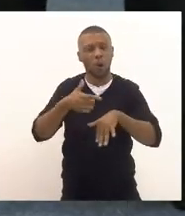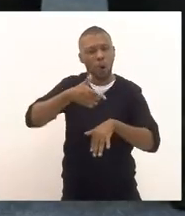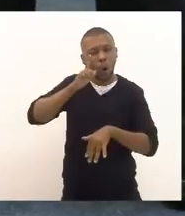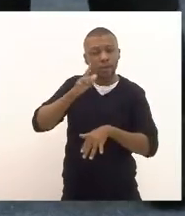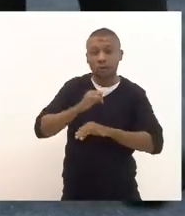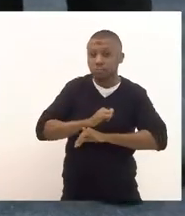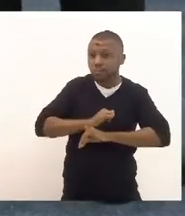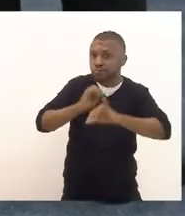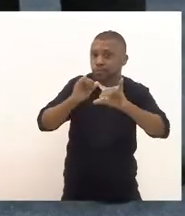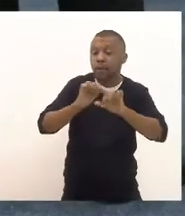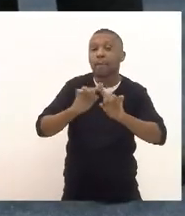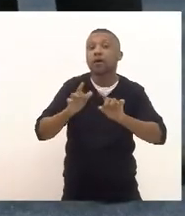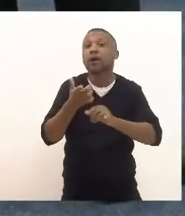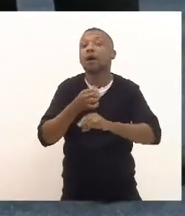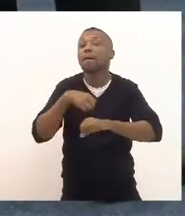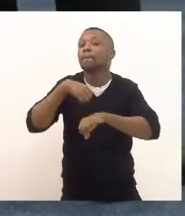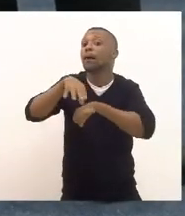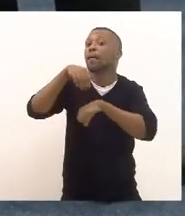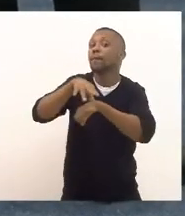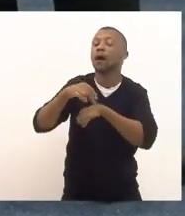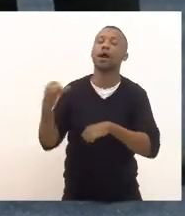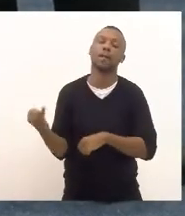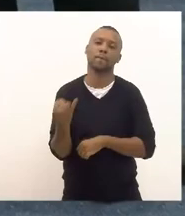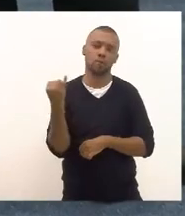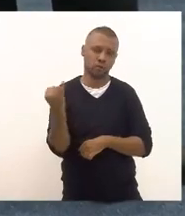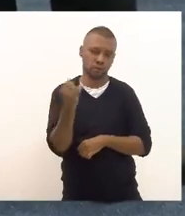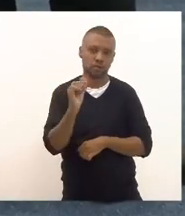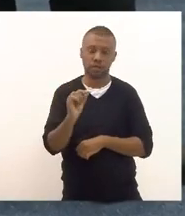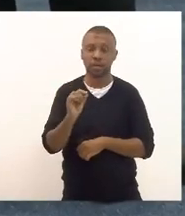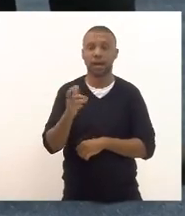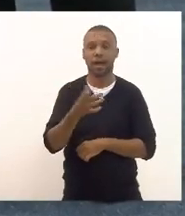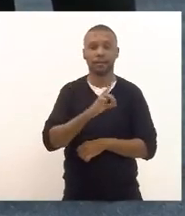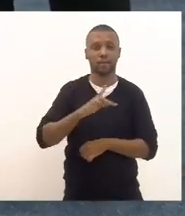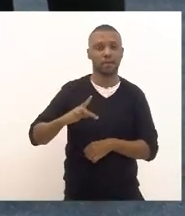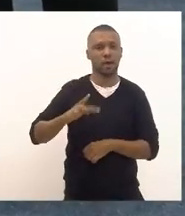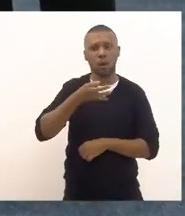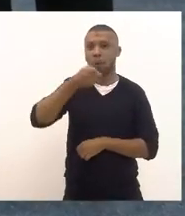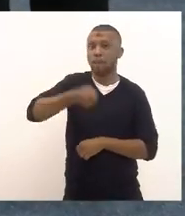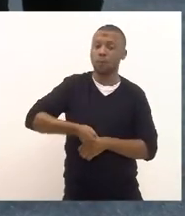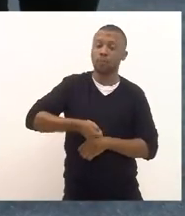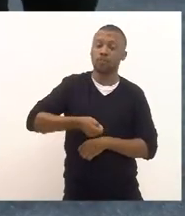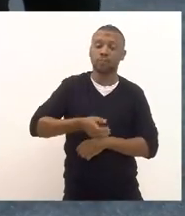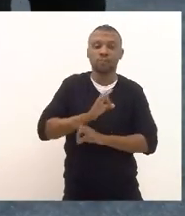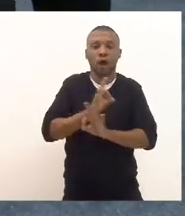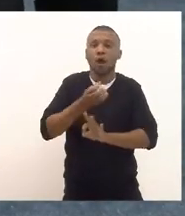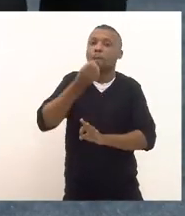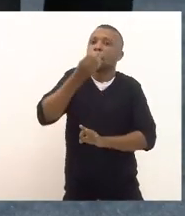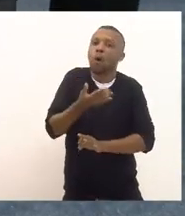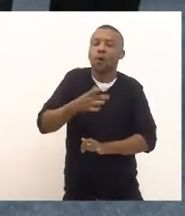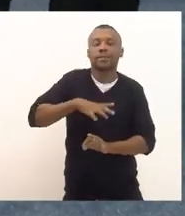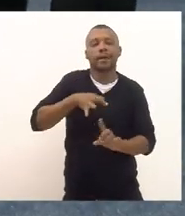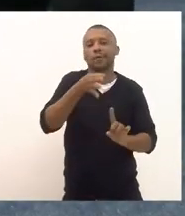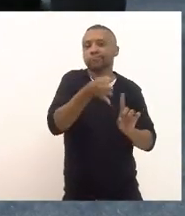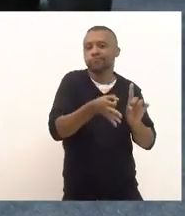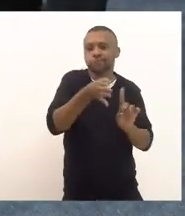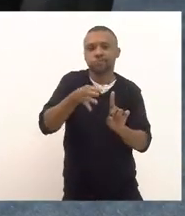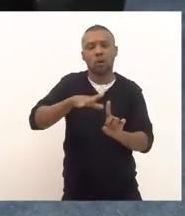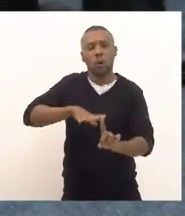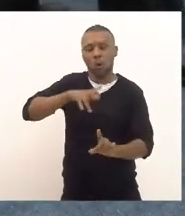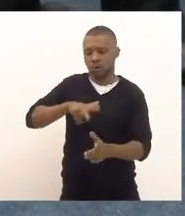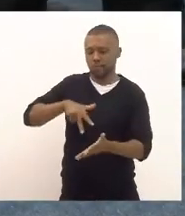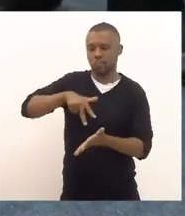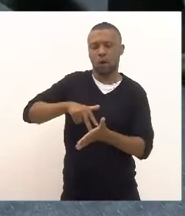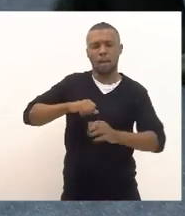ontem mas eu quero fazer falar que é muito importante que Defensoria se fosse homem que bom que haja defensores defensores corajosos